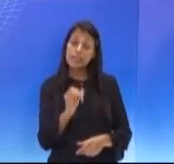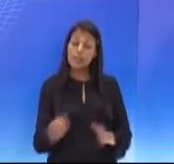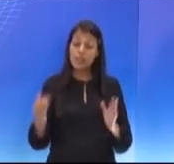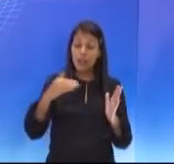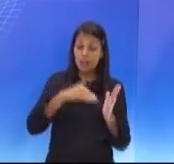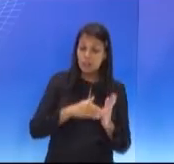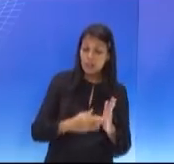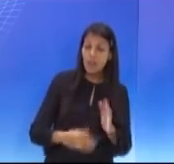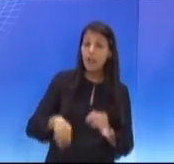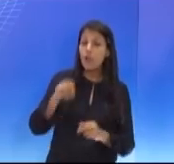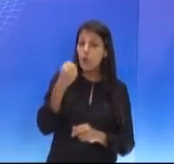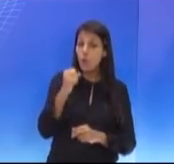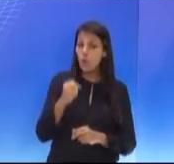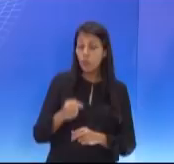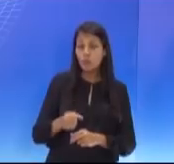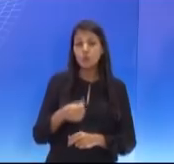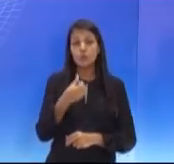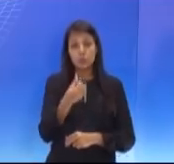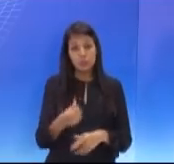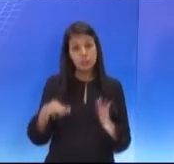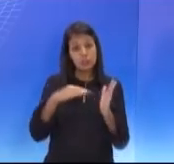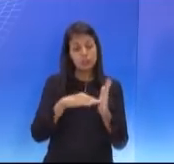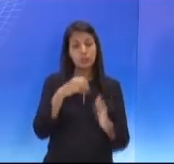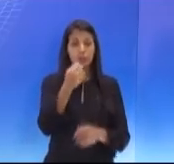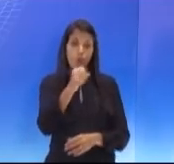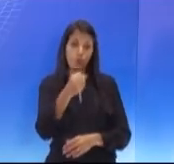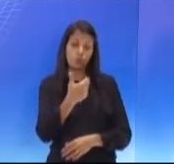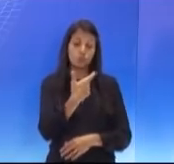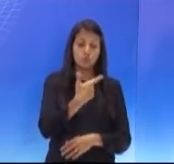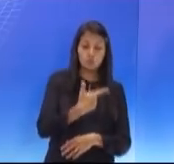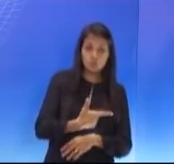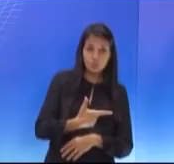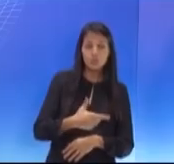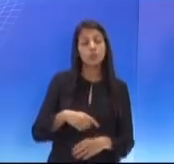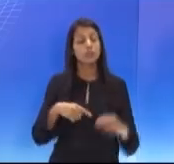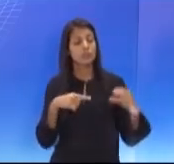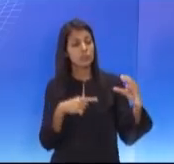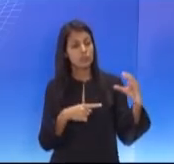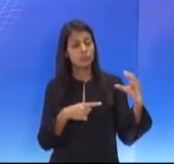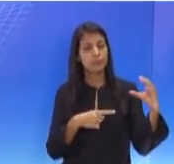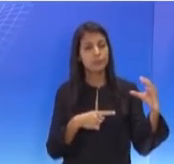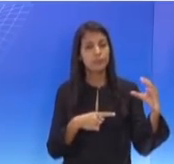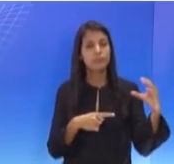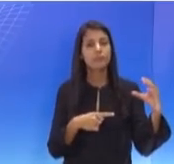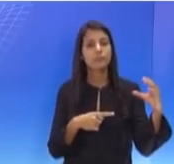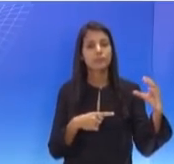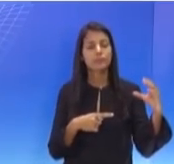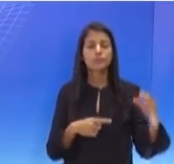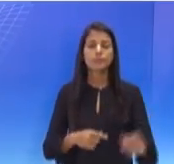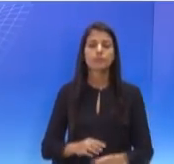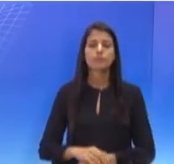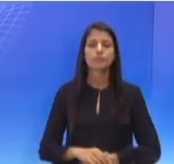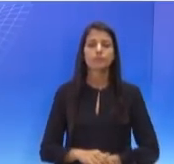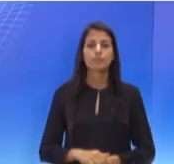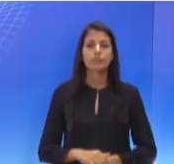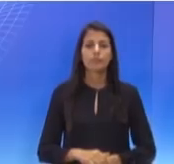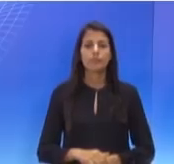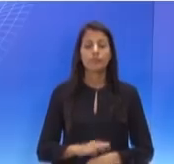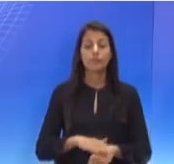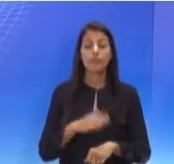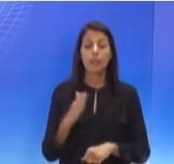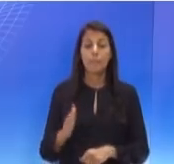8. Então, 6 até 8, 2. Então, letra C. Vamos agora para mais uma